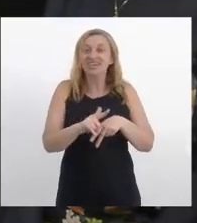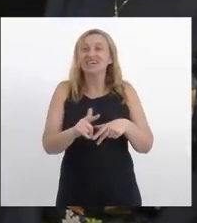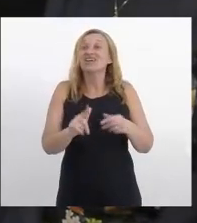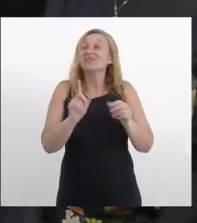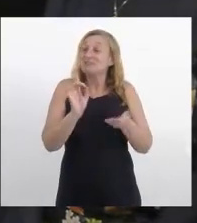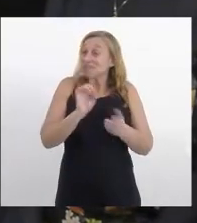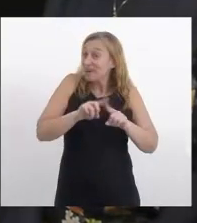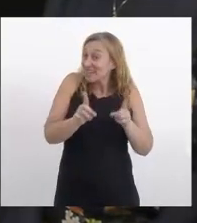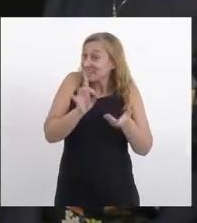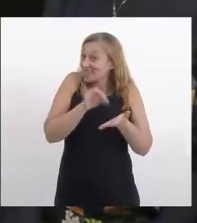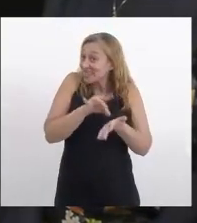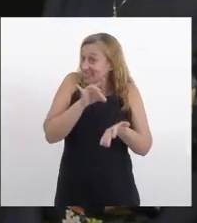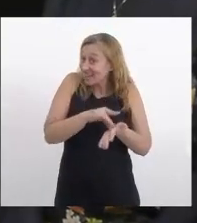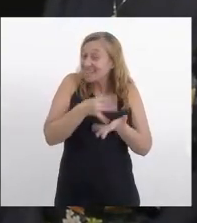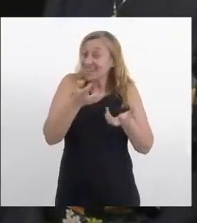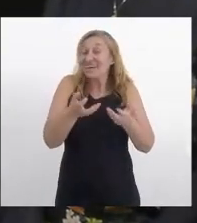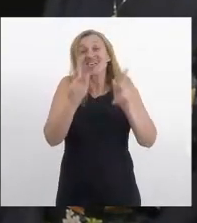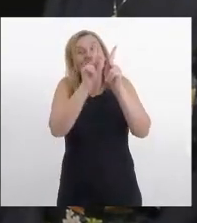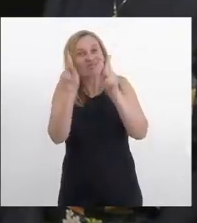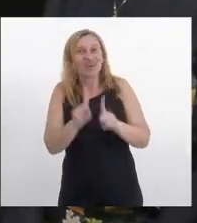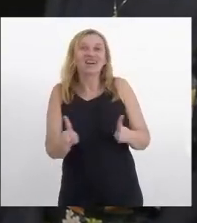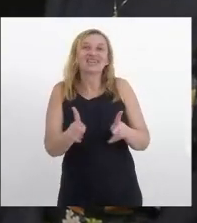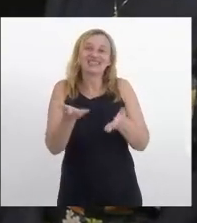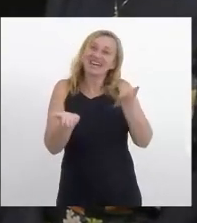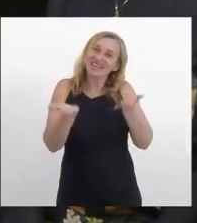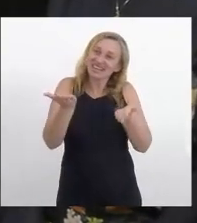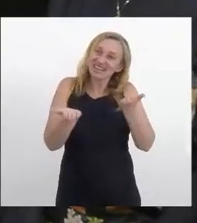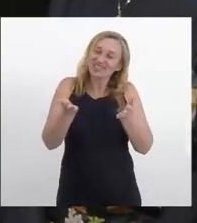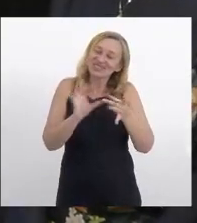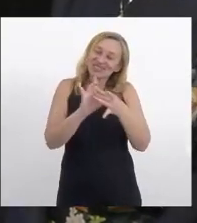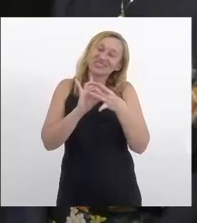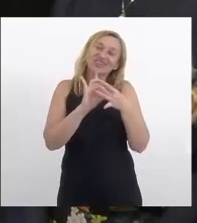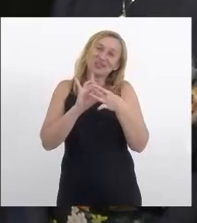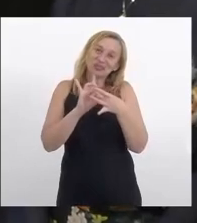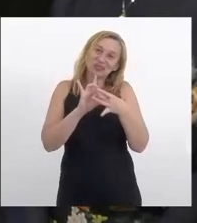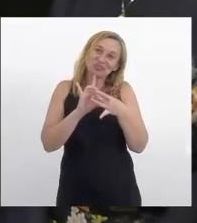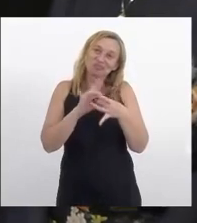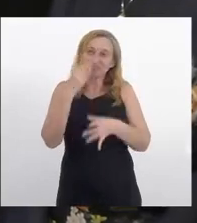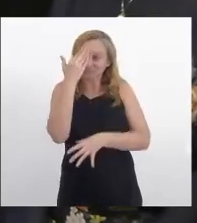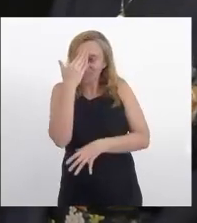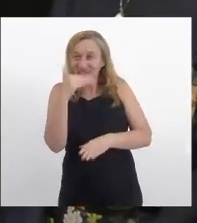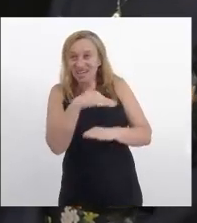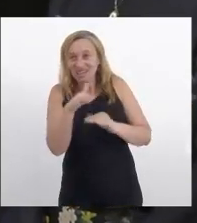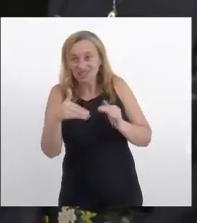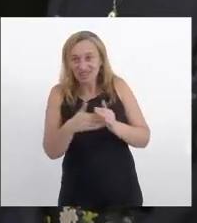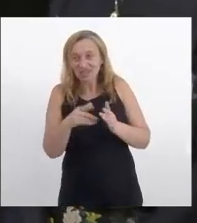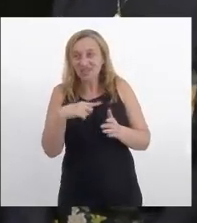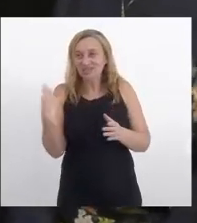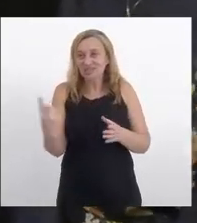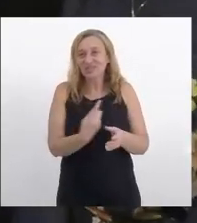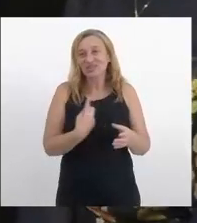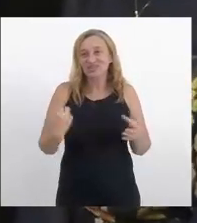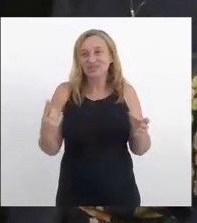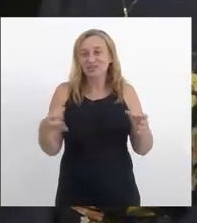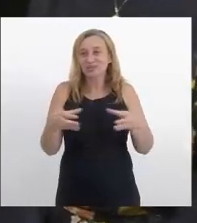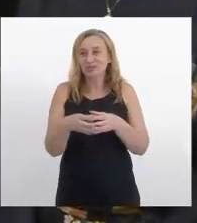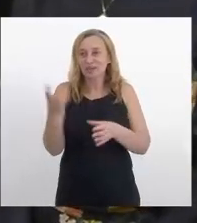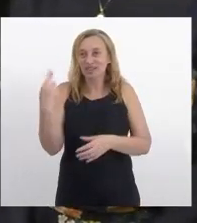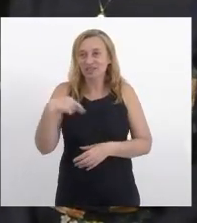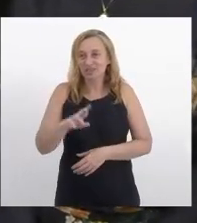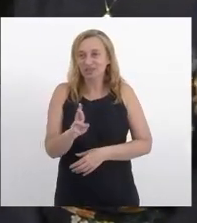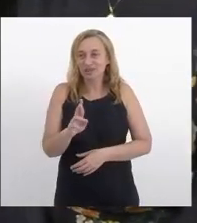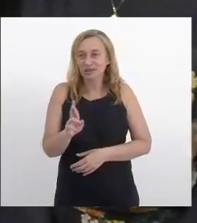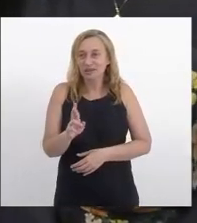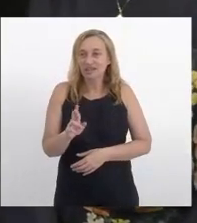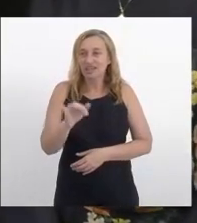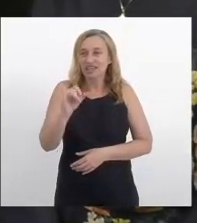de verdade paz, equilíbrio e união. Quero agradecer a toda a nossa comunidade